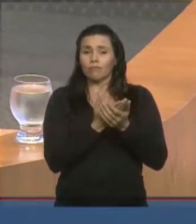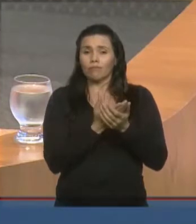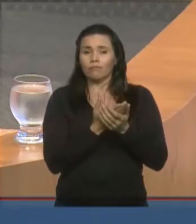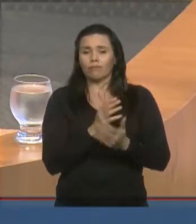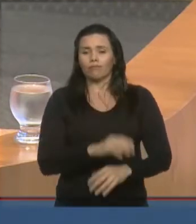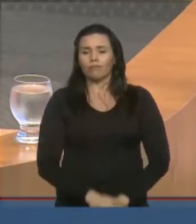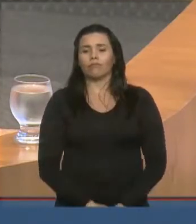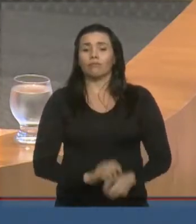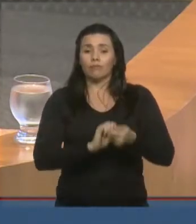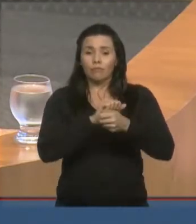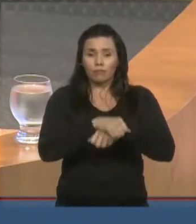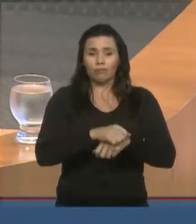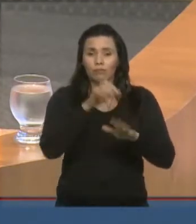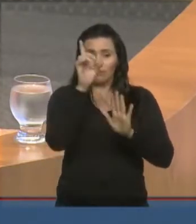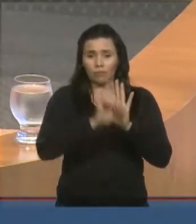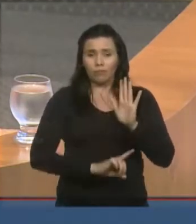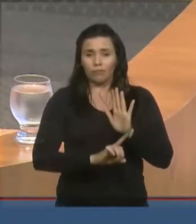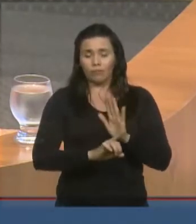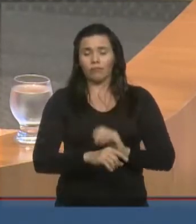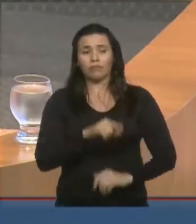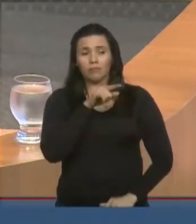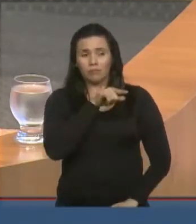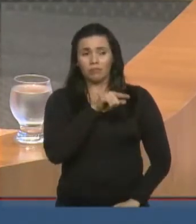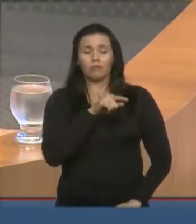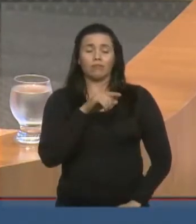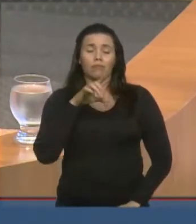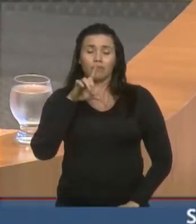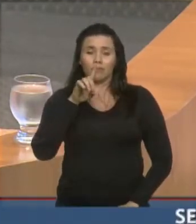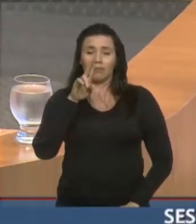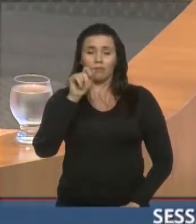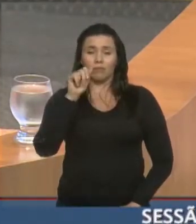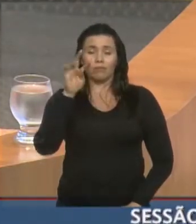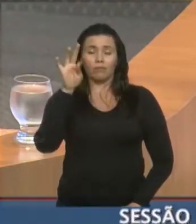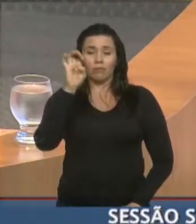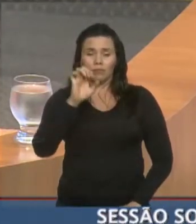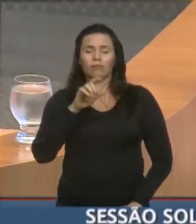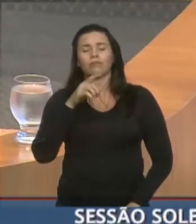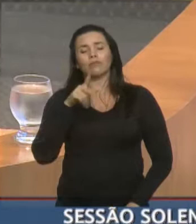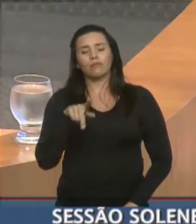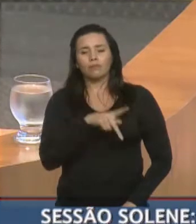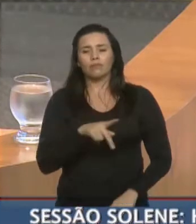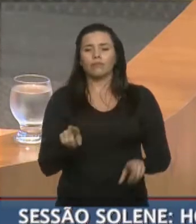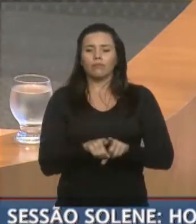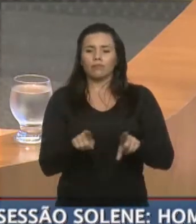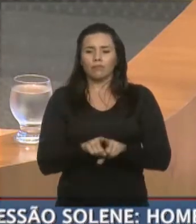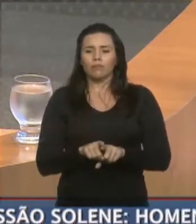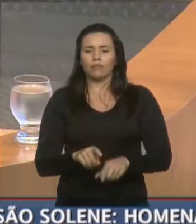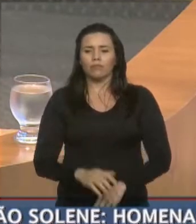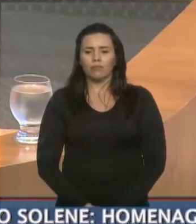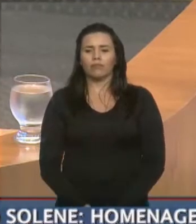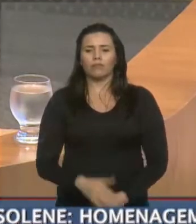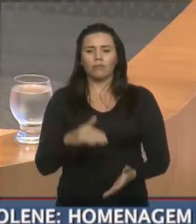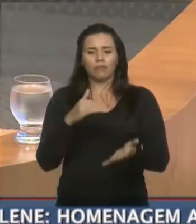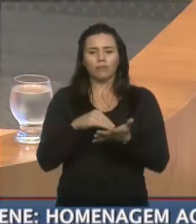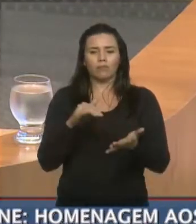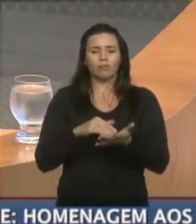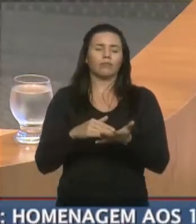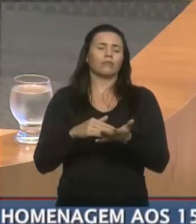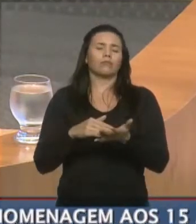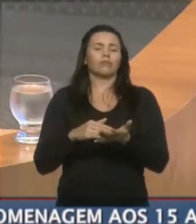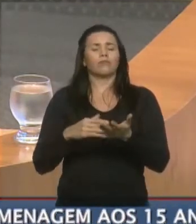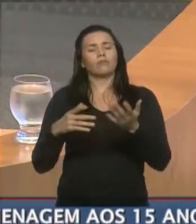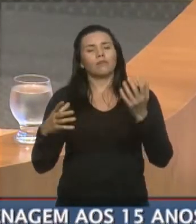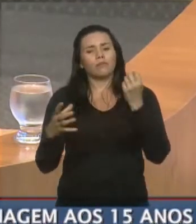Cumprimentar o excelentíssimo senhor Saulo Everton, secretário adjunto de Segurança Pública do Estado do Maranhão, excelentíssimo